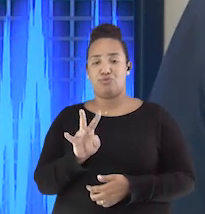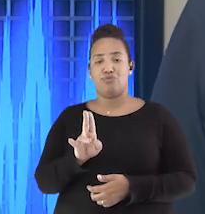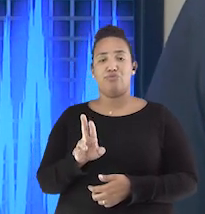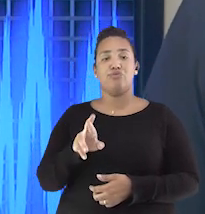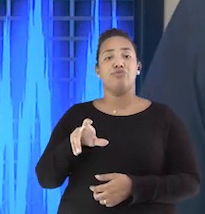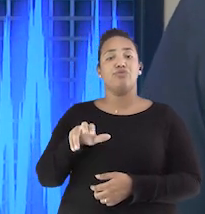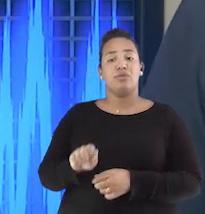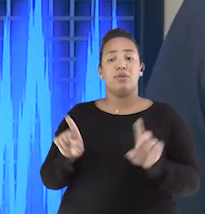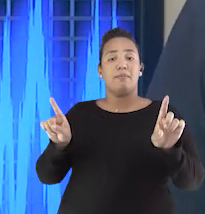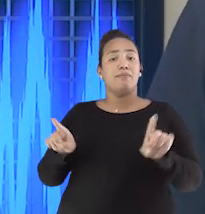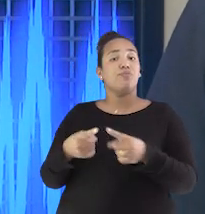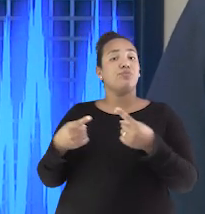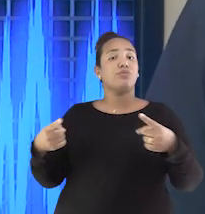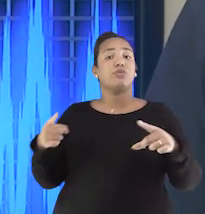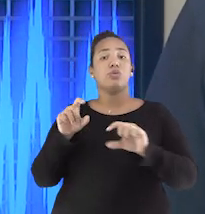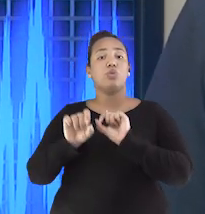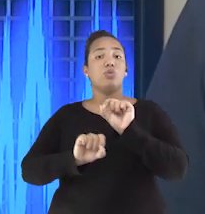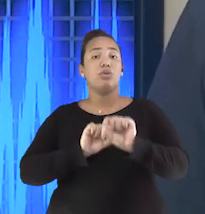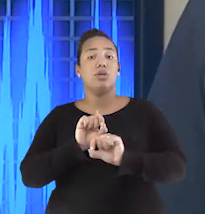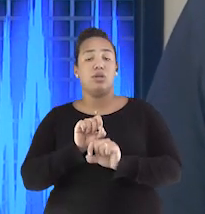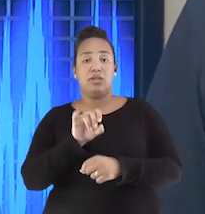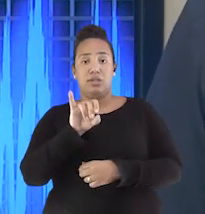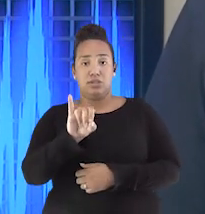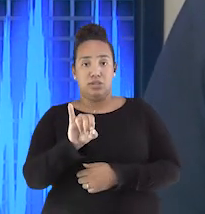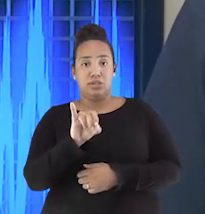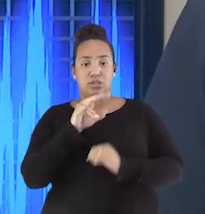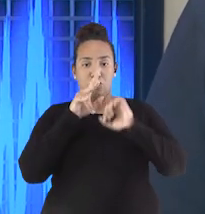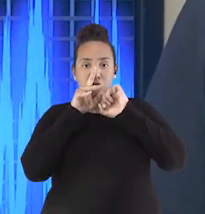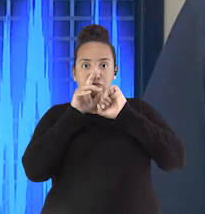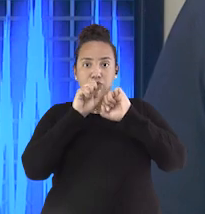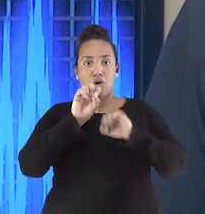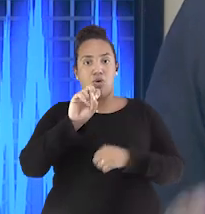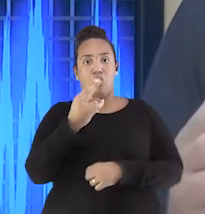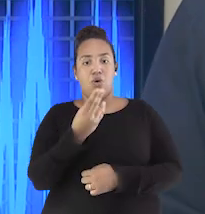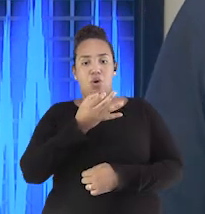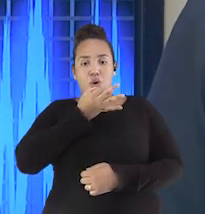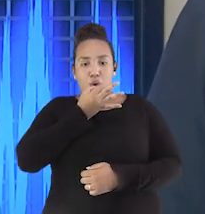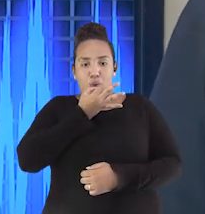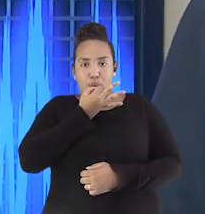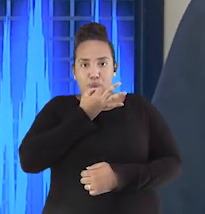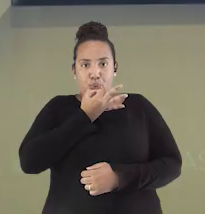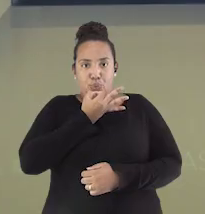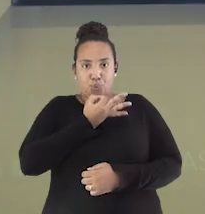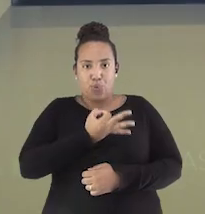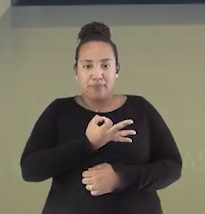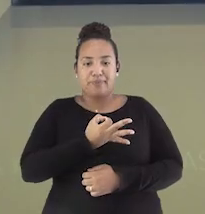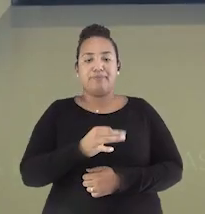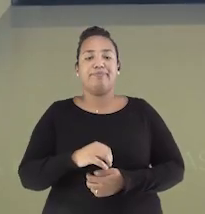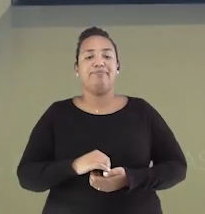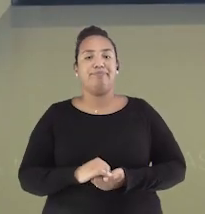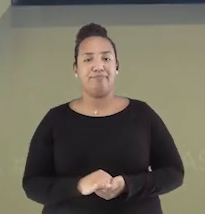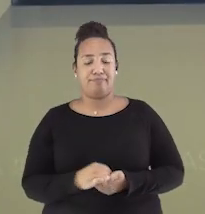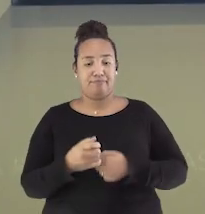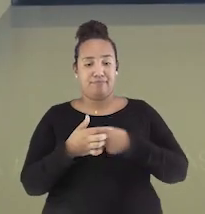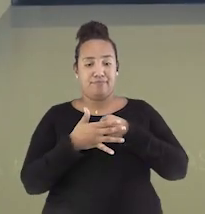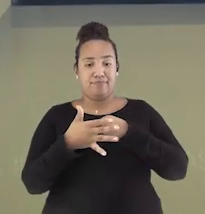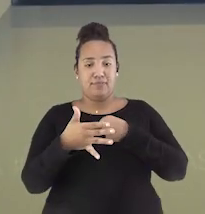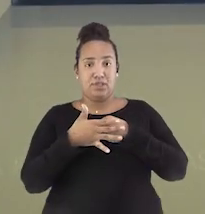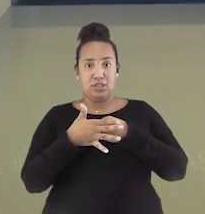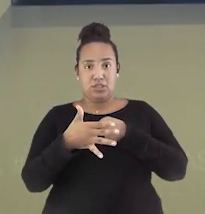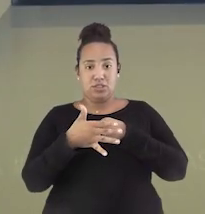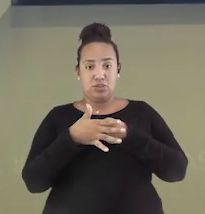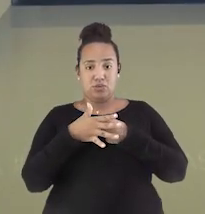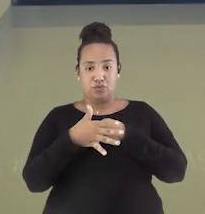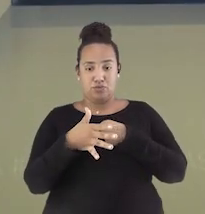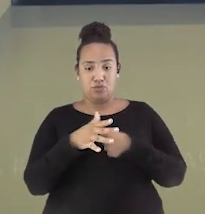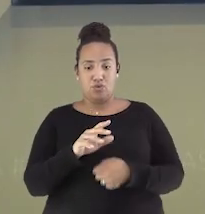na realidade é a diferença entre sons graves e agudos você sabe o que que é isso som grave é o que a